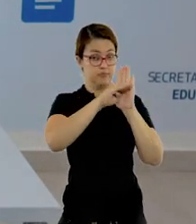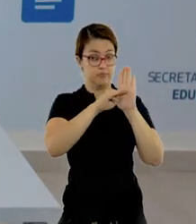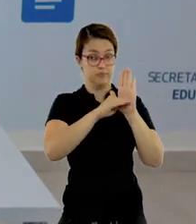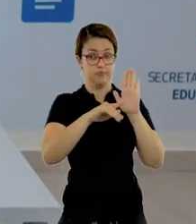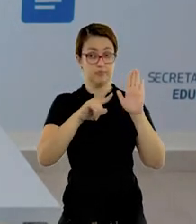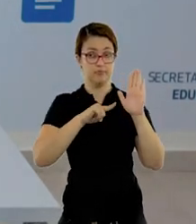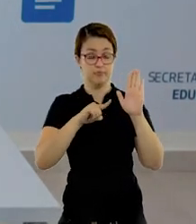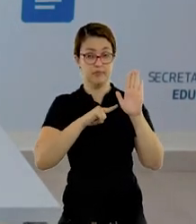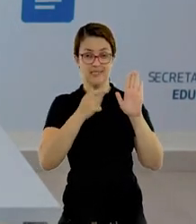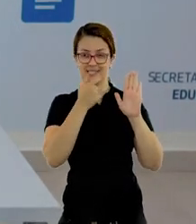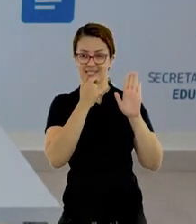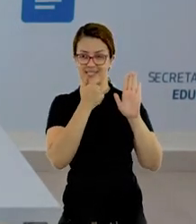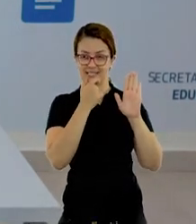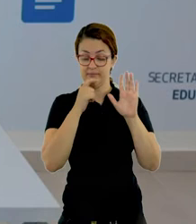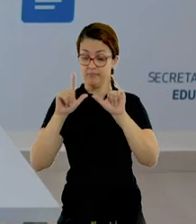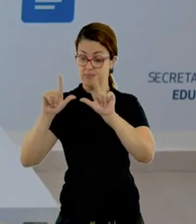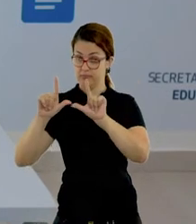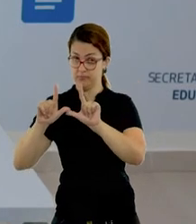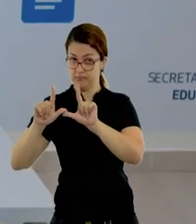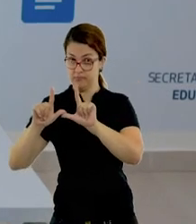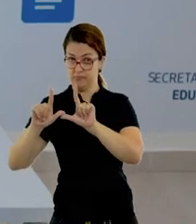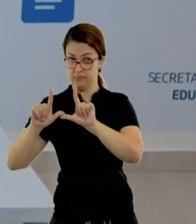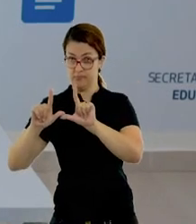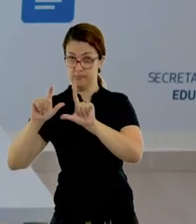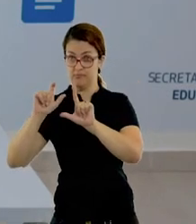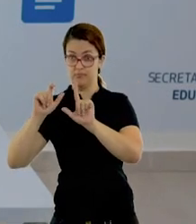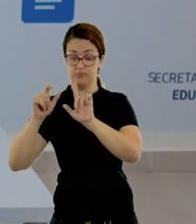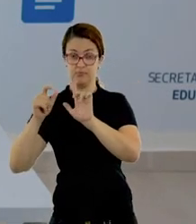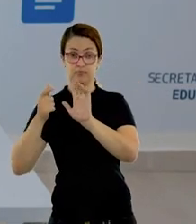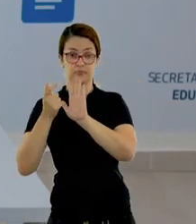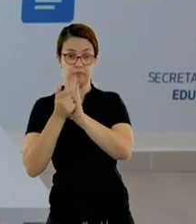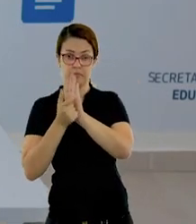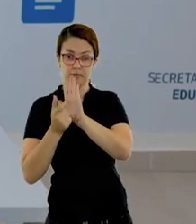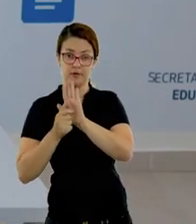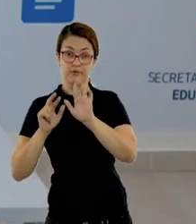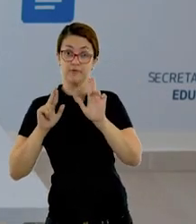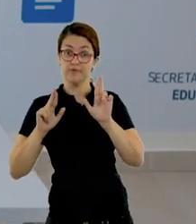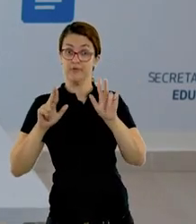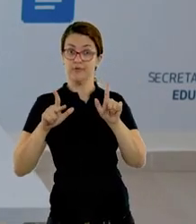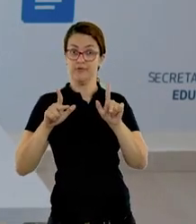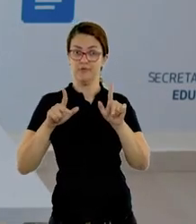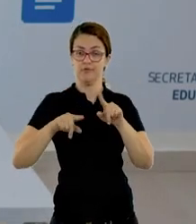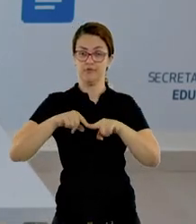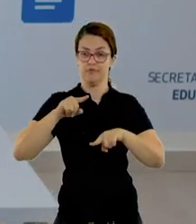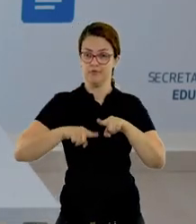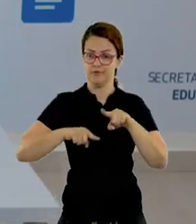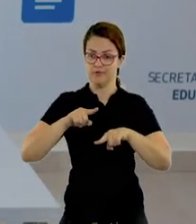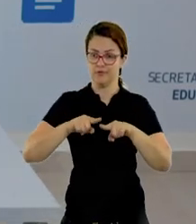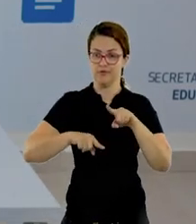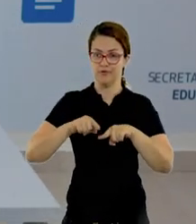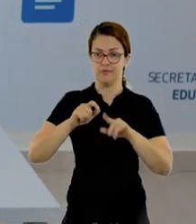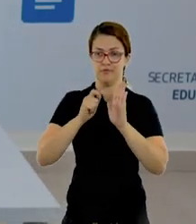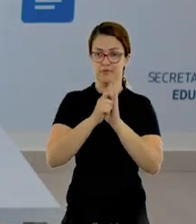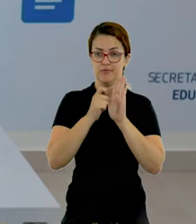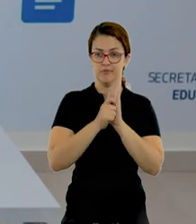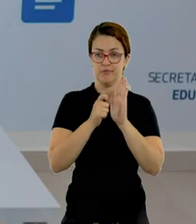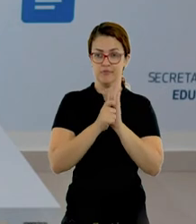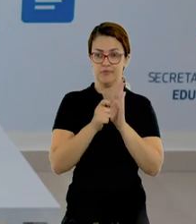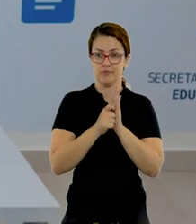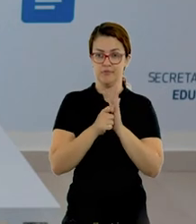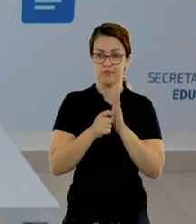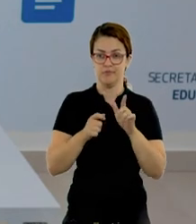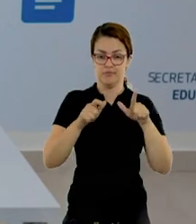vídeo. Tente escrever em cada cartão palavras diferentes dos objetos. Depois que você fez isso, você